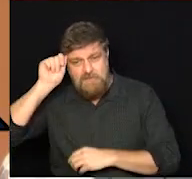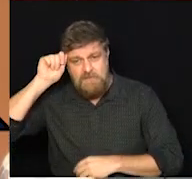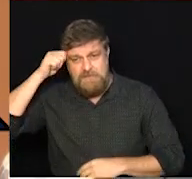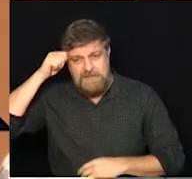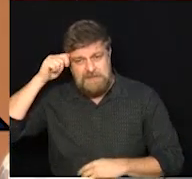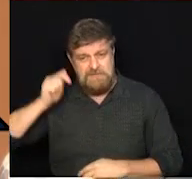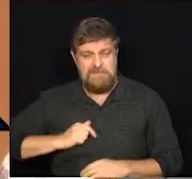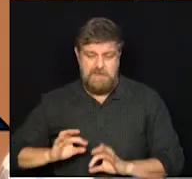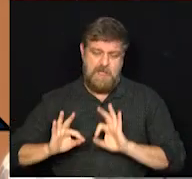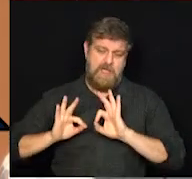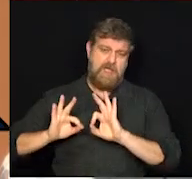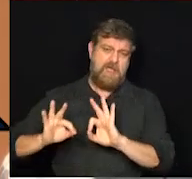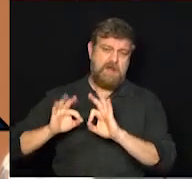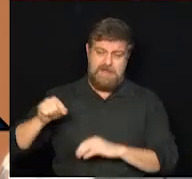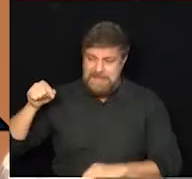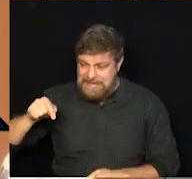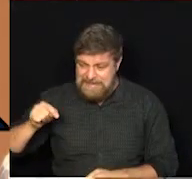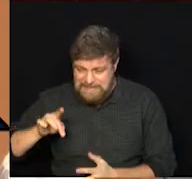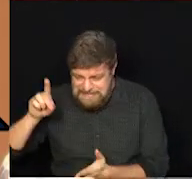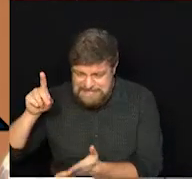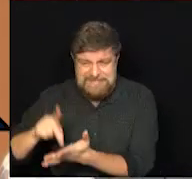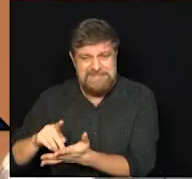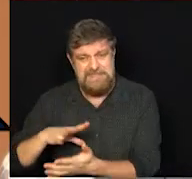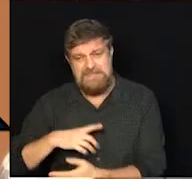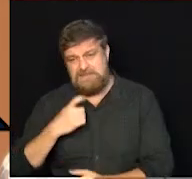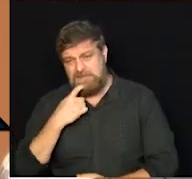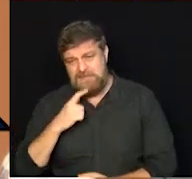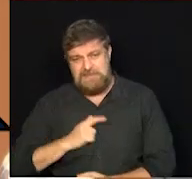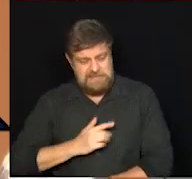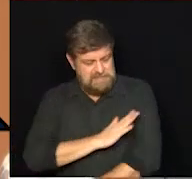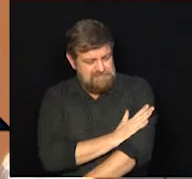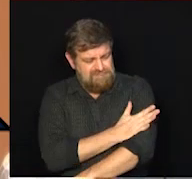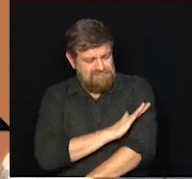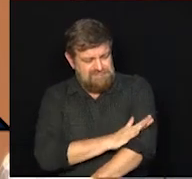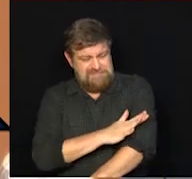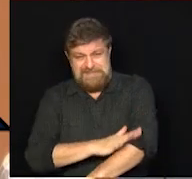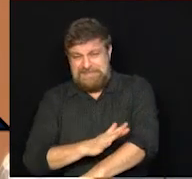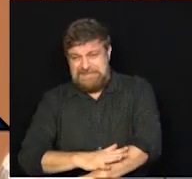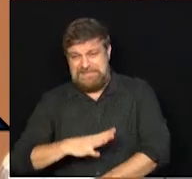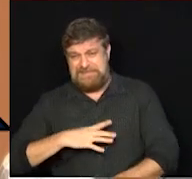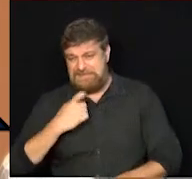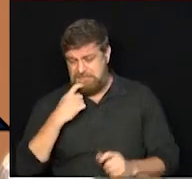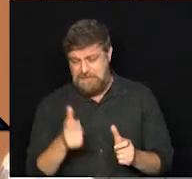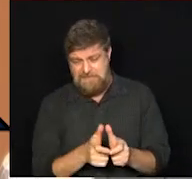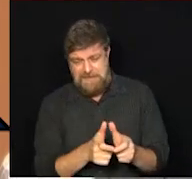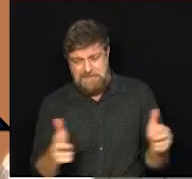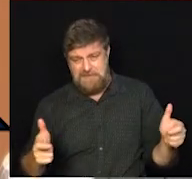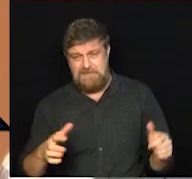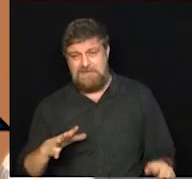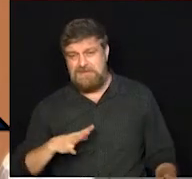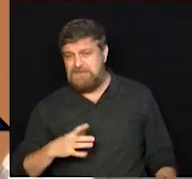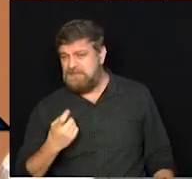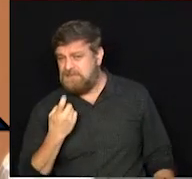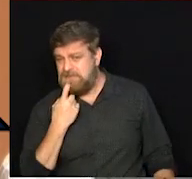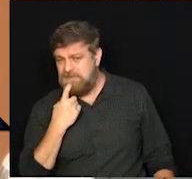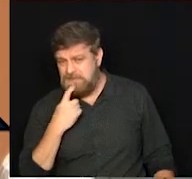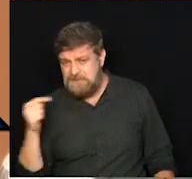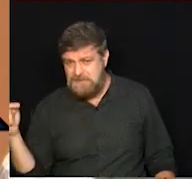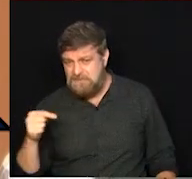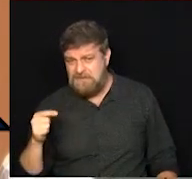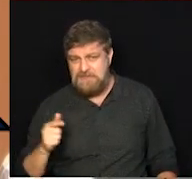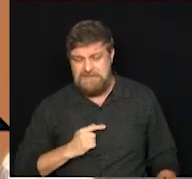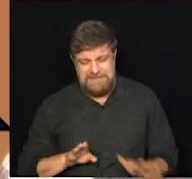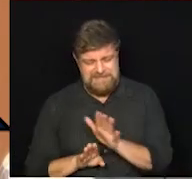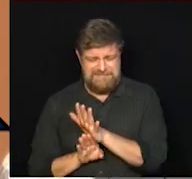é de dente na cidade de Campinas os casos de intolerância vem crescendo em Campinas sem a cidade que mais